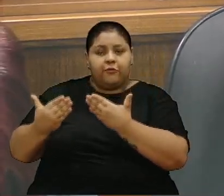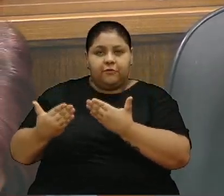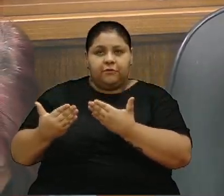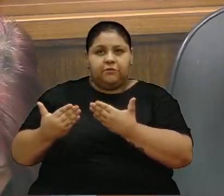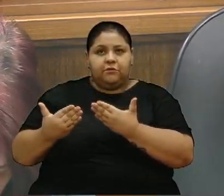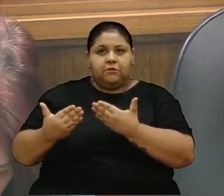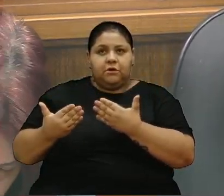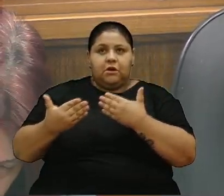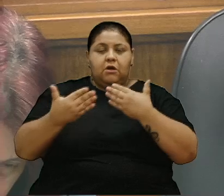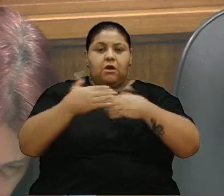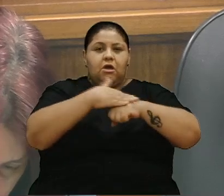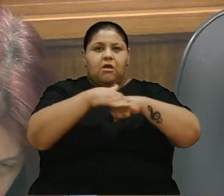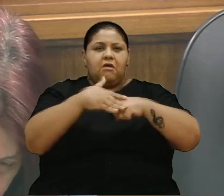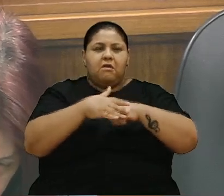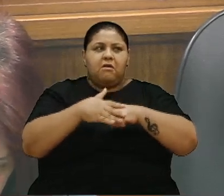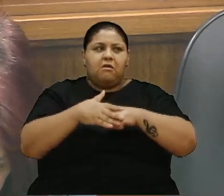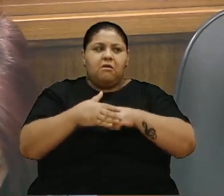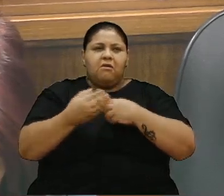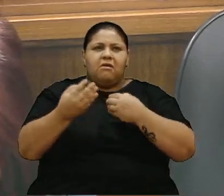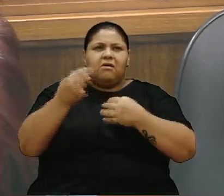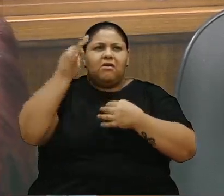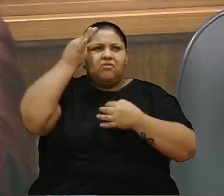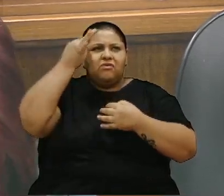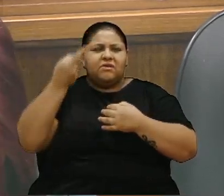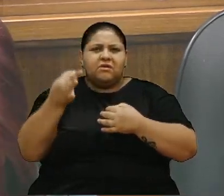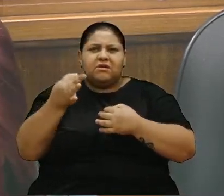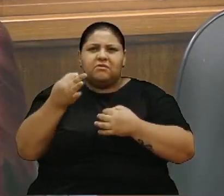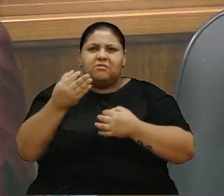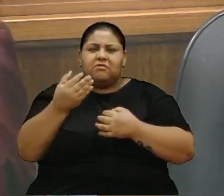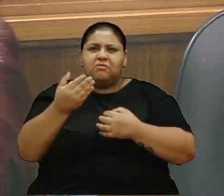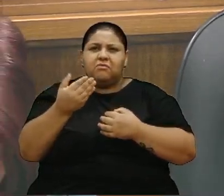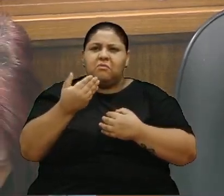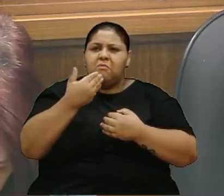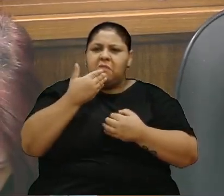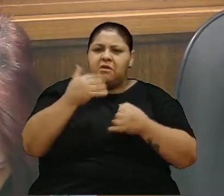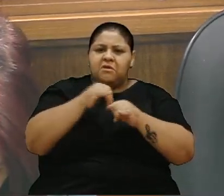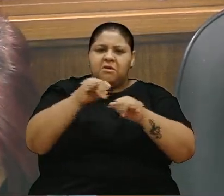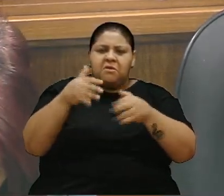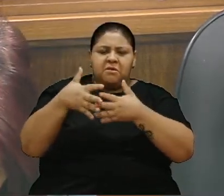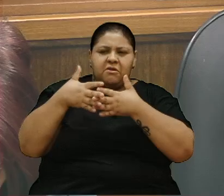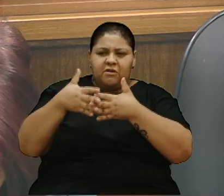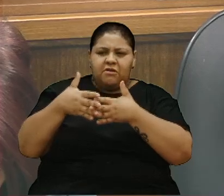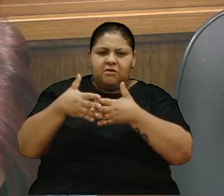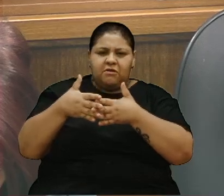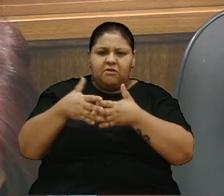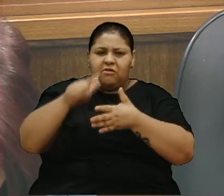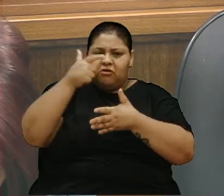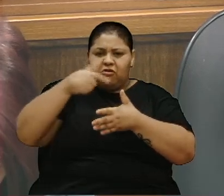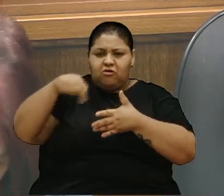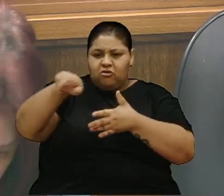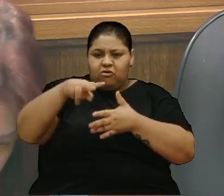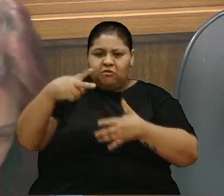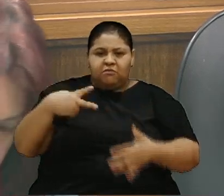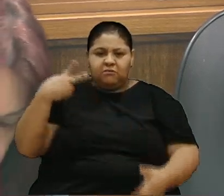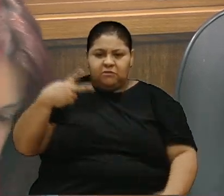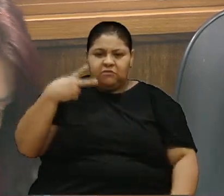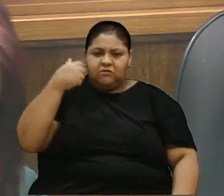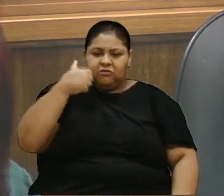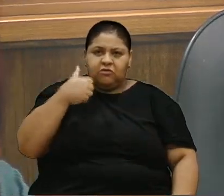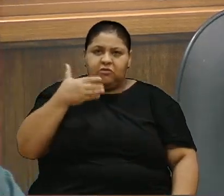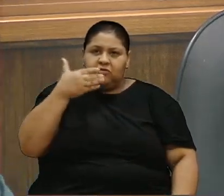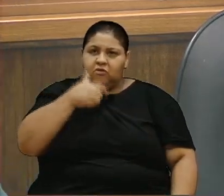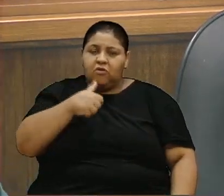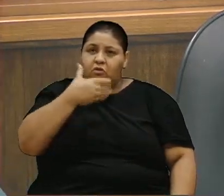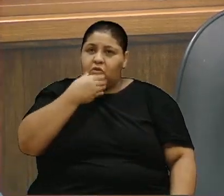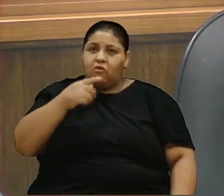eu não vejo no que um pedido de informação atrapalha. Eu acho que sempre que nós, vereadores e vereadoras, estamos munidos